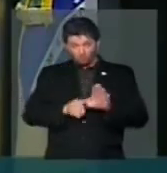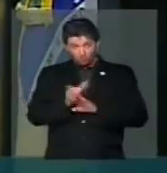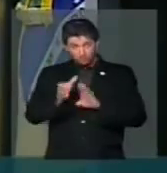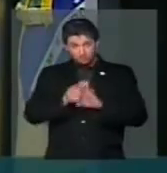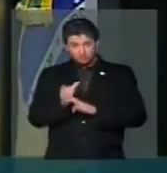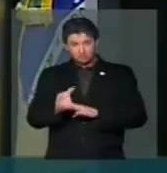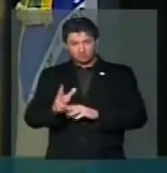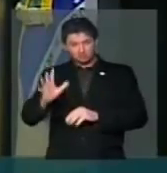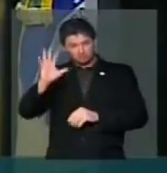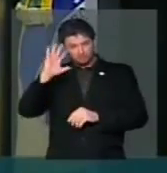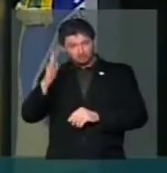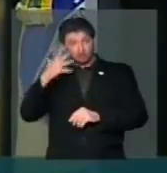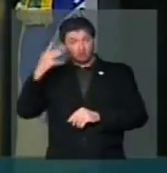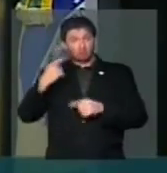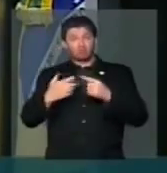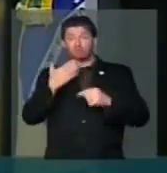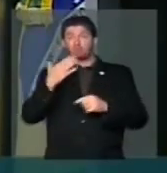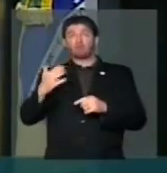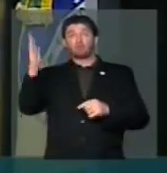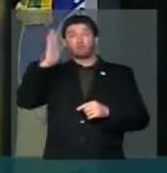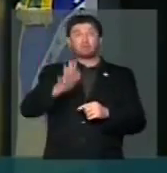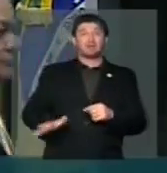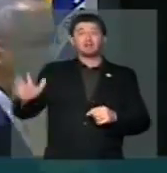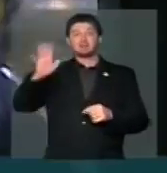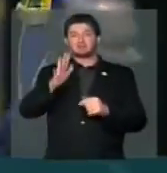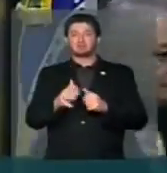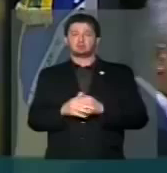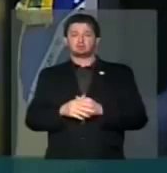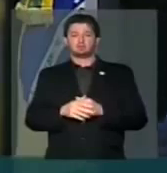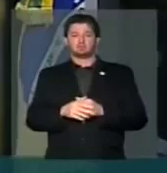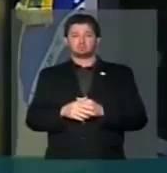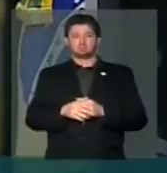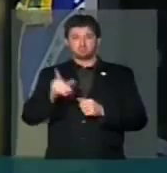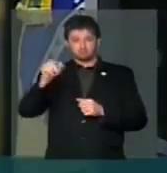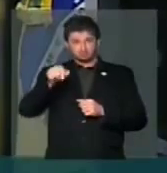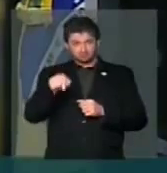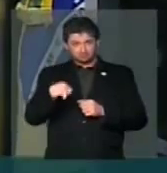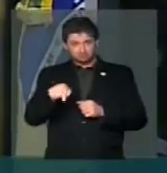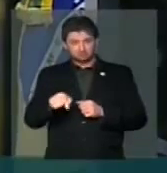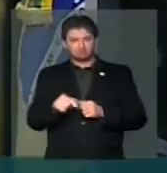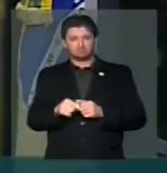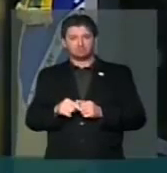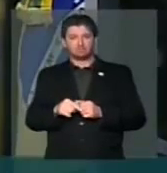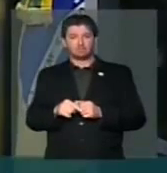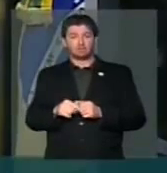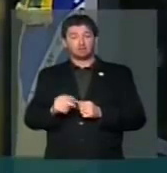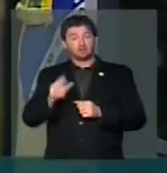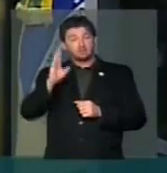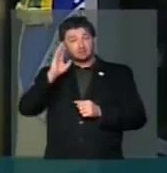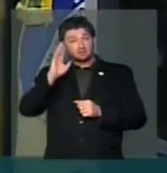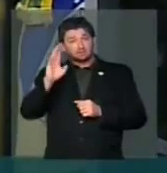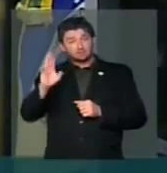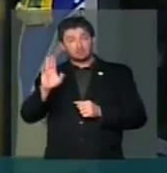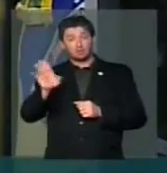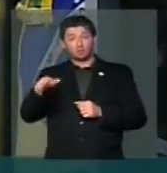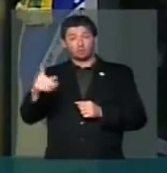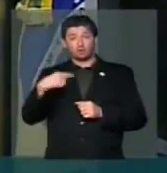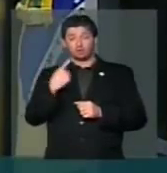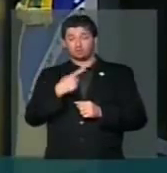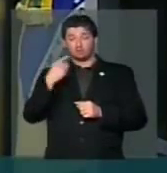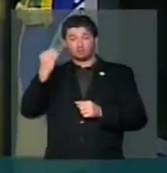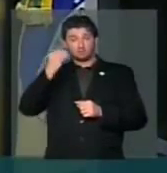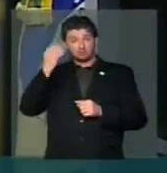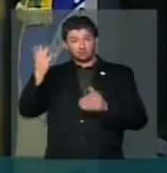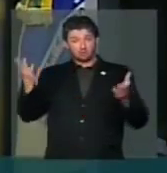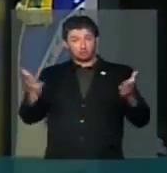conselheira para definir políticas públicas. Não é através disso, sobretudo quando nós